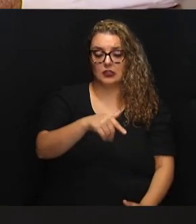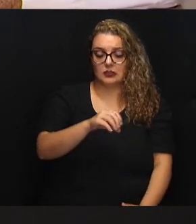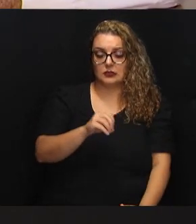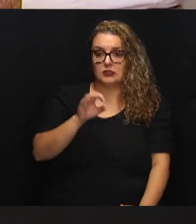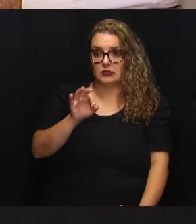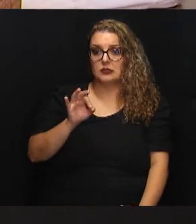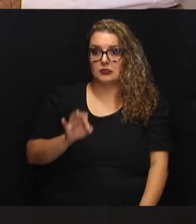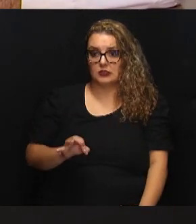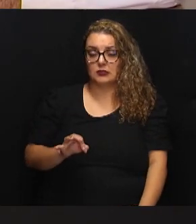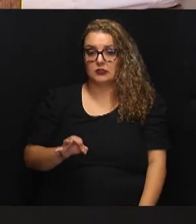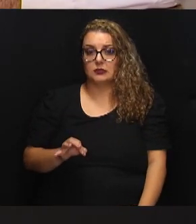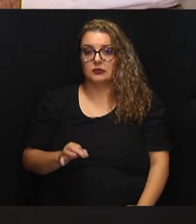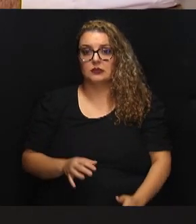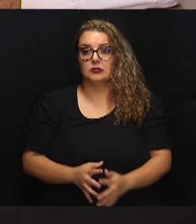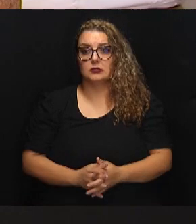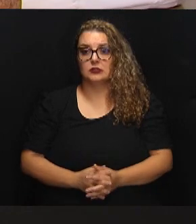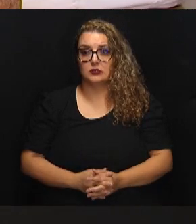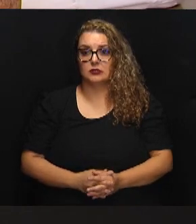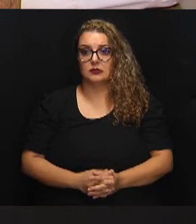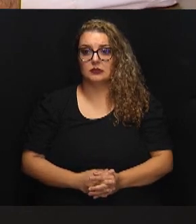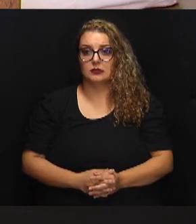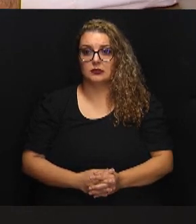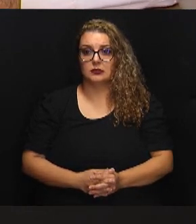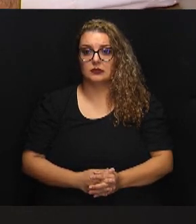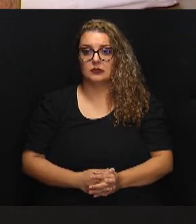imóvel, né,